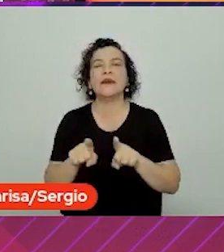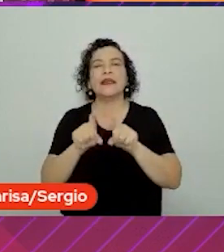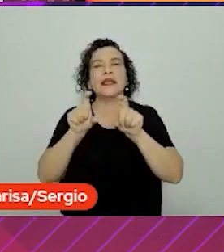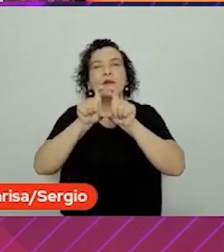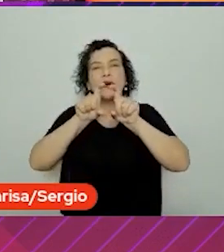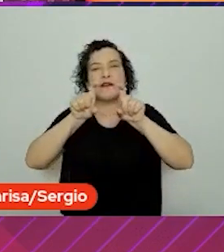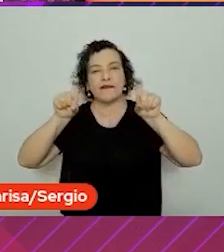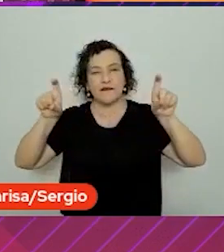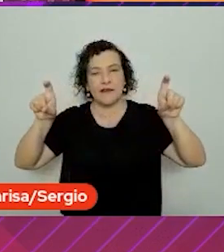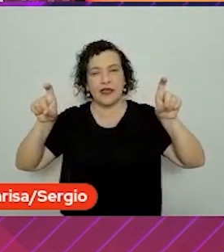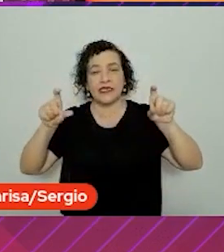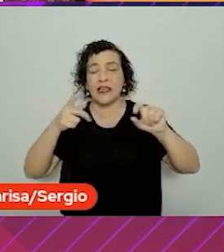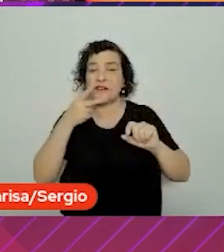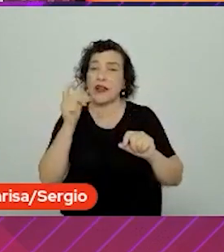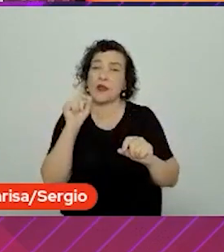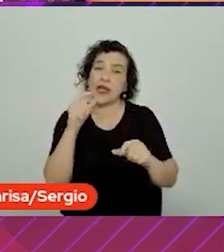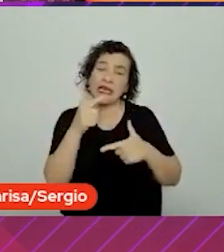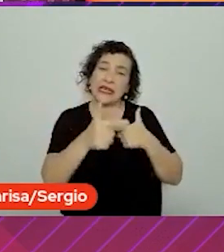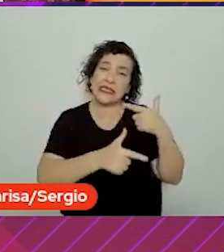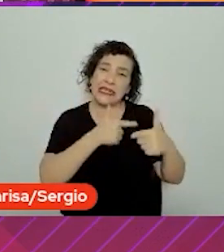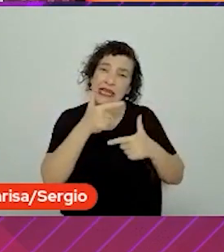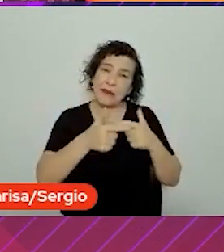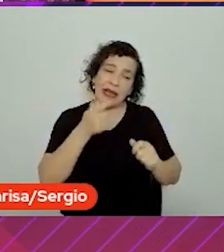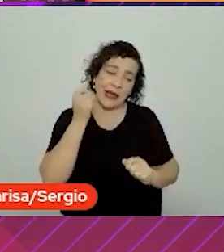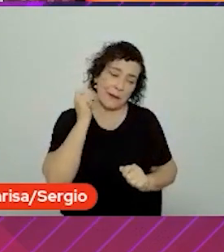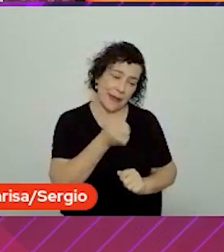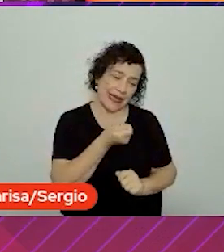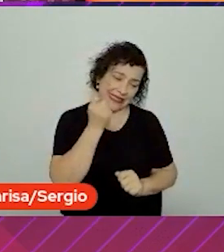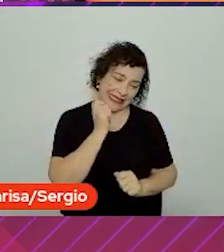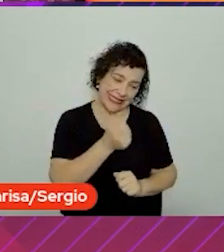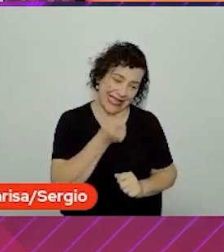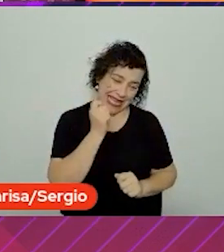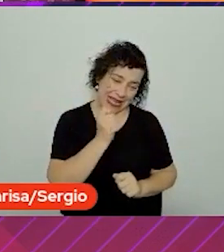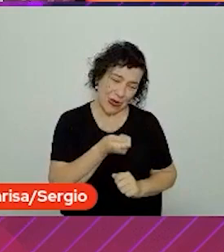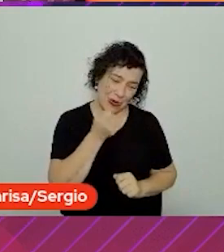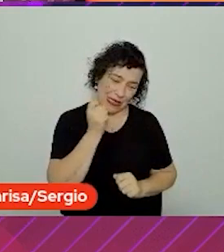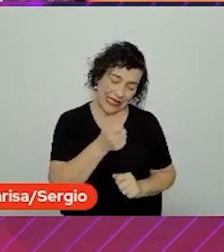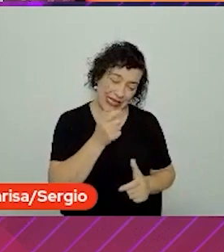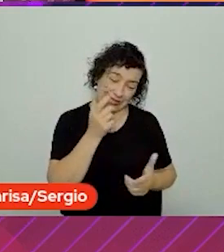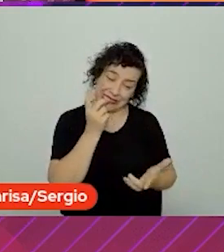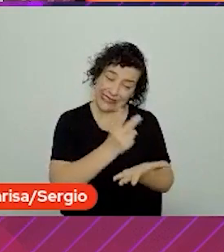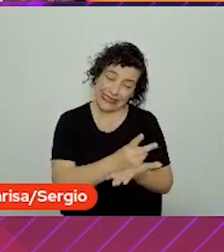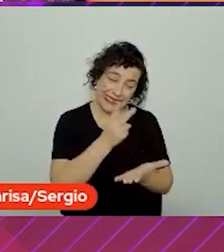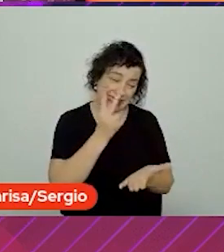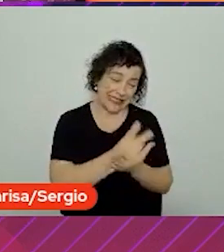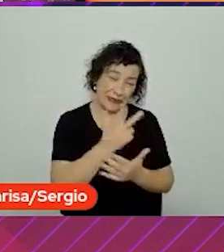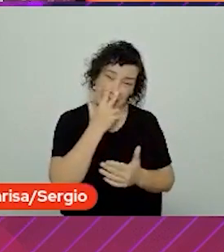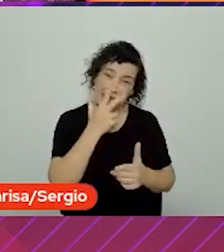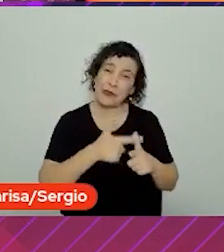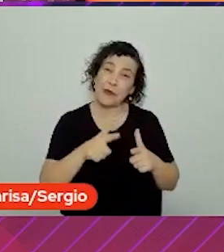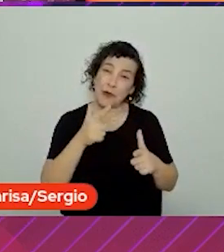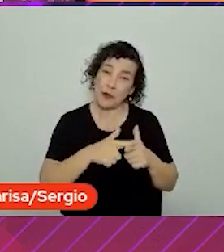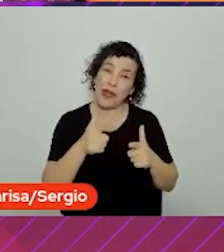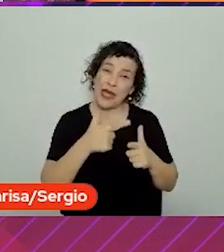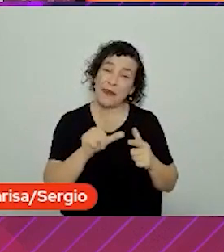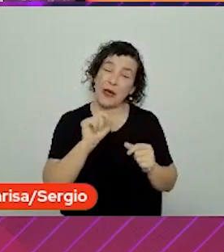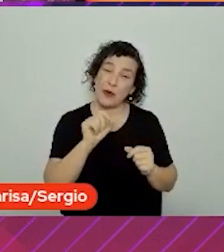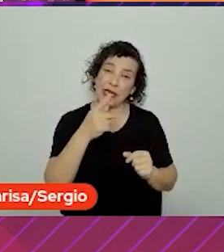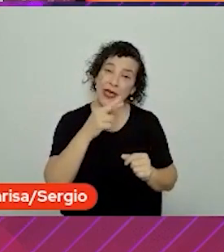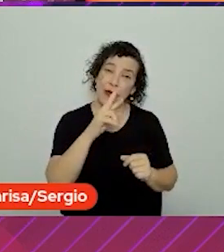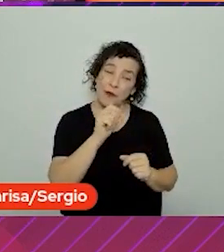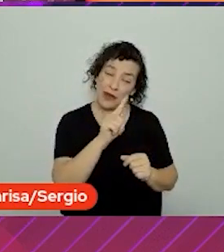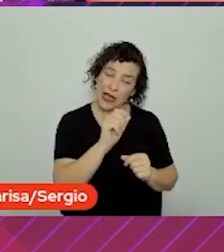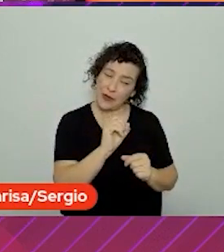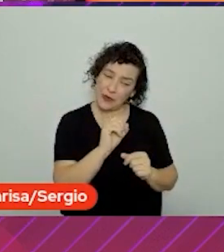quem só sabe trabalhar com prego, com martelo, todo problema é prego. Né? Então, é muito nesse sentido. Veja aquilo que você tem na sua